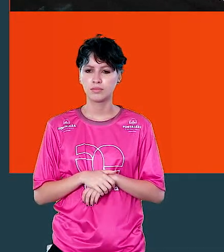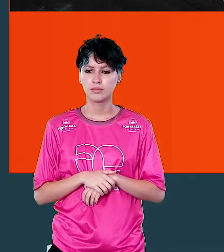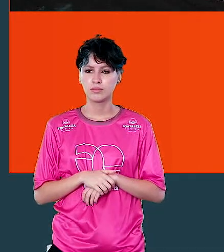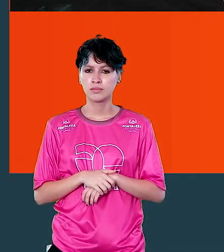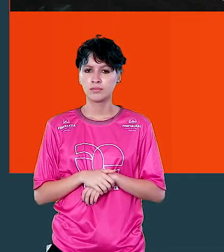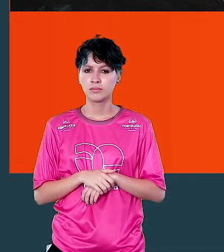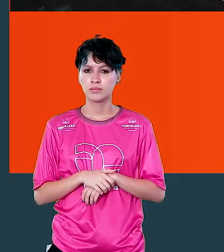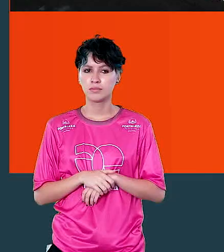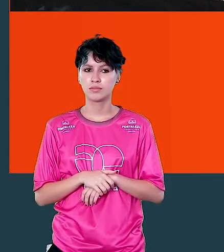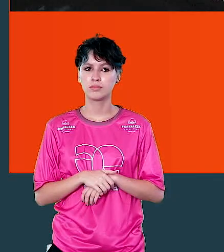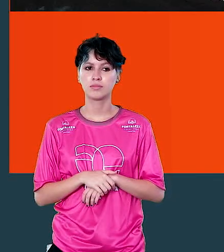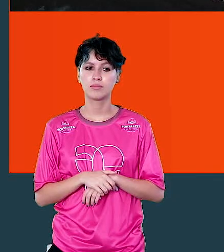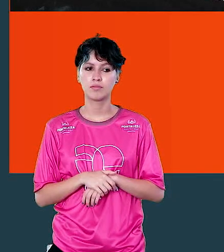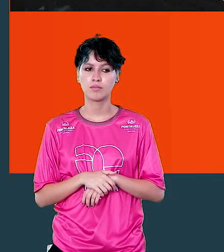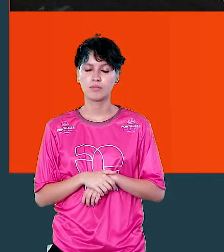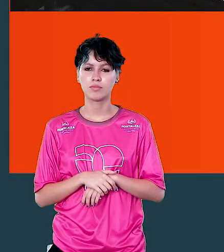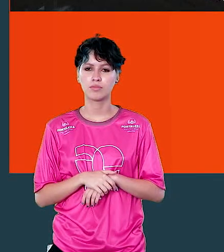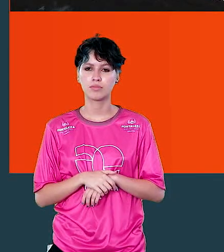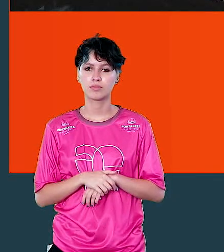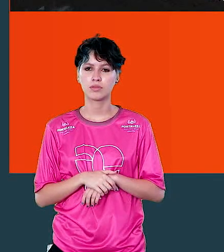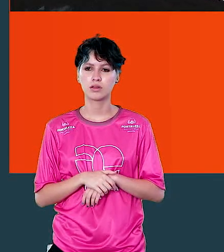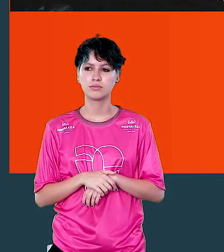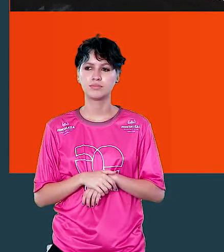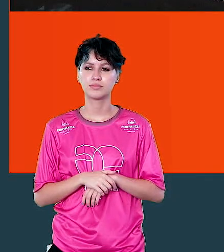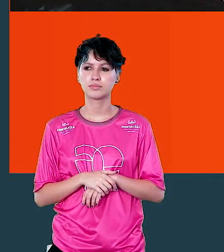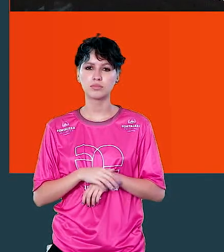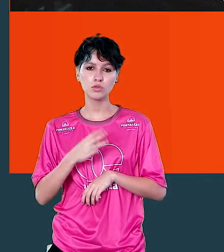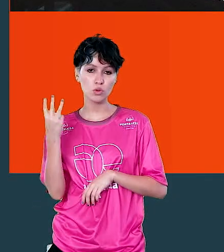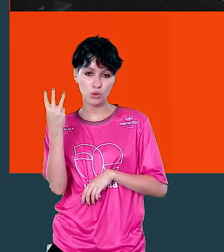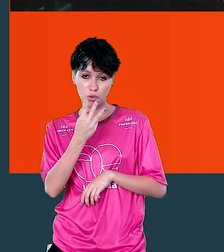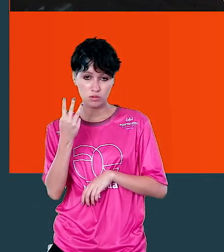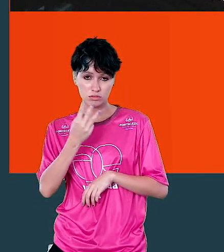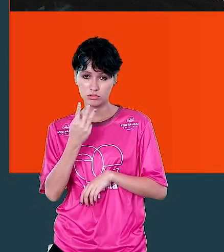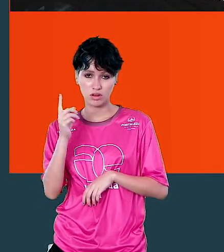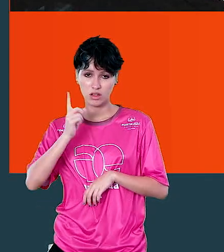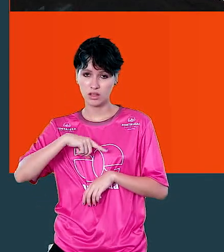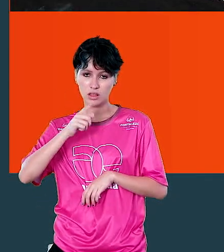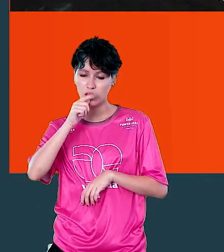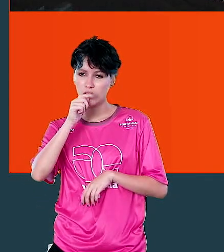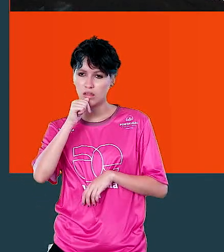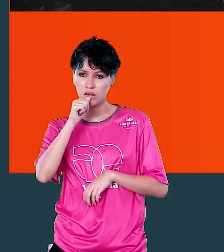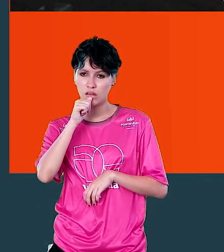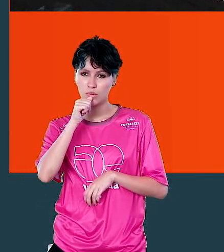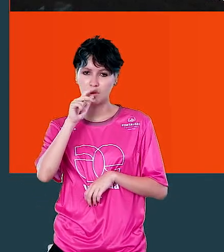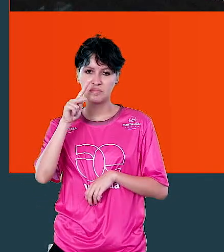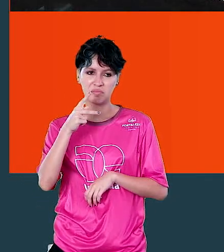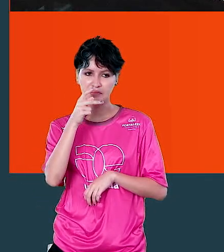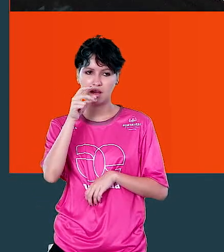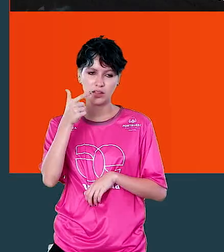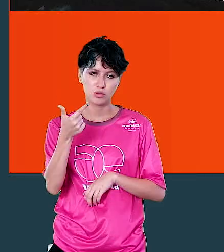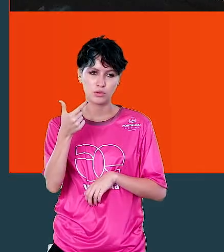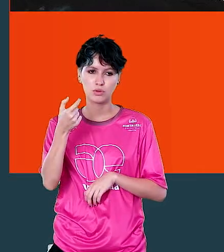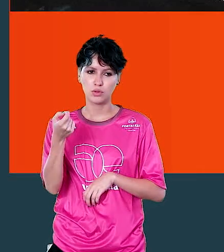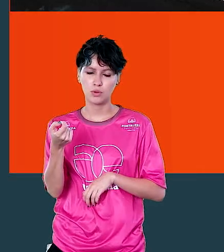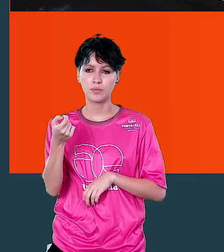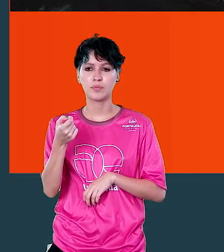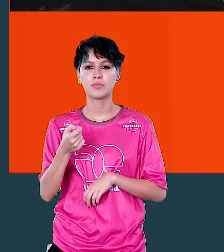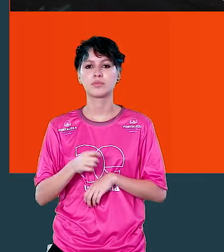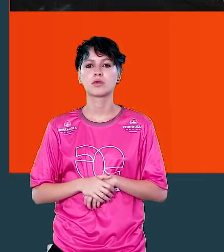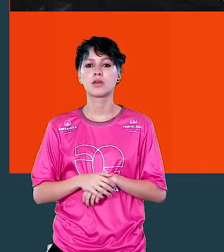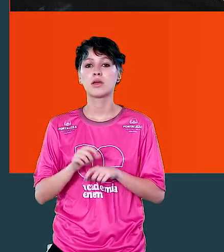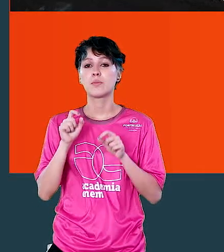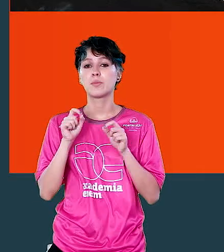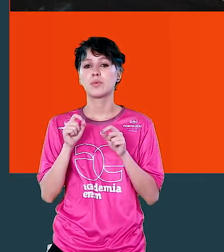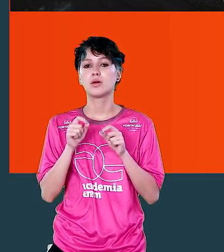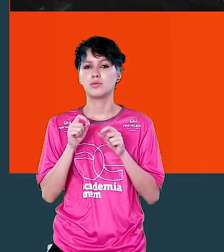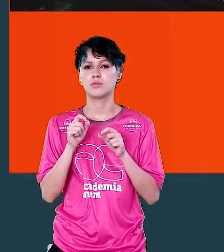substância? Não é não? Não é tudo água? O que faz ela ficar mais organizada ou menos organizada?